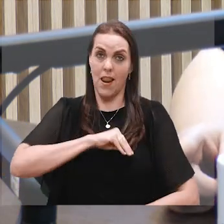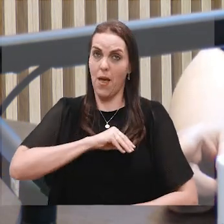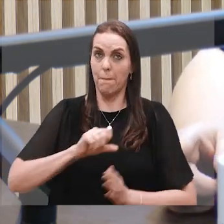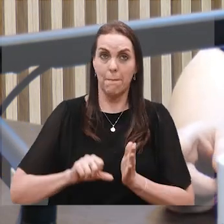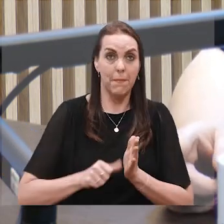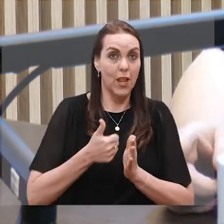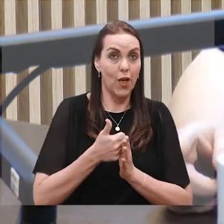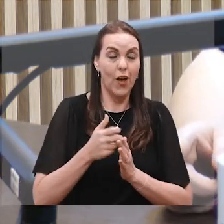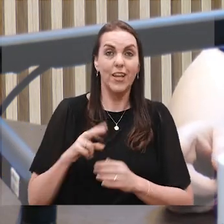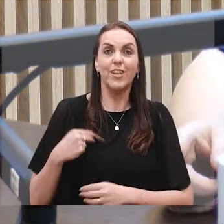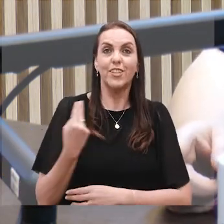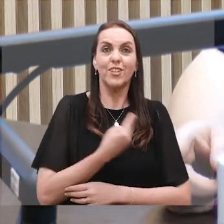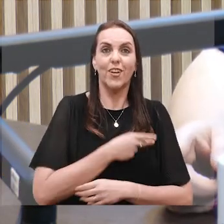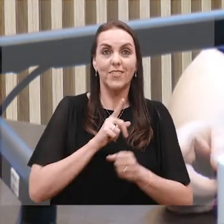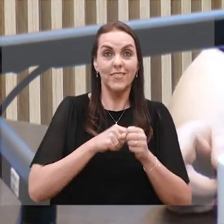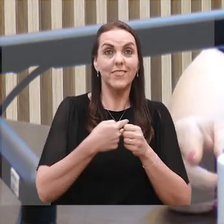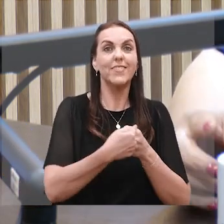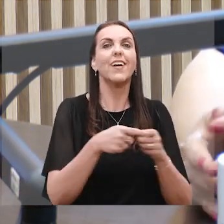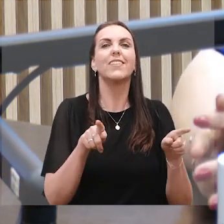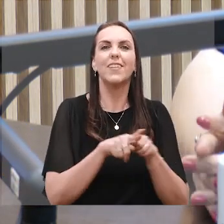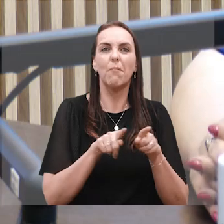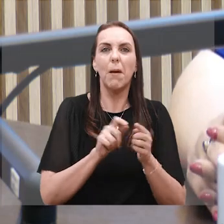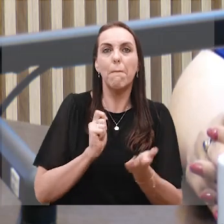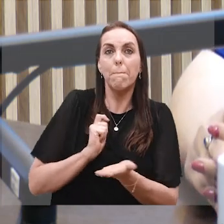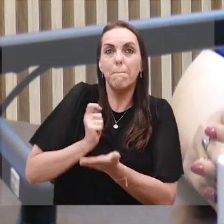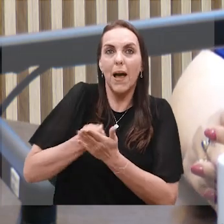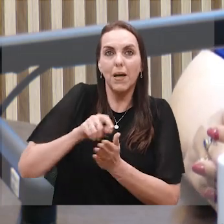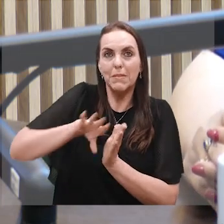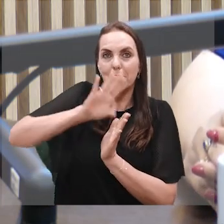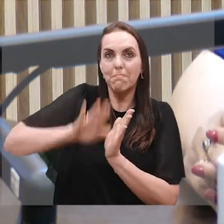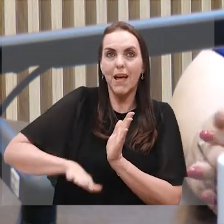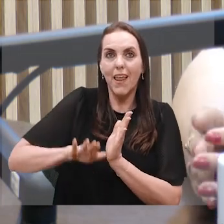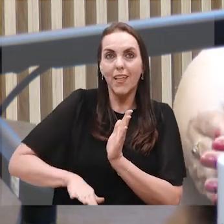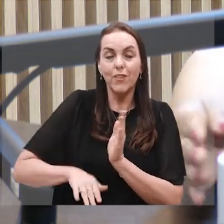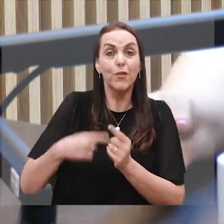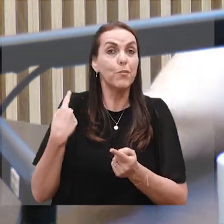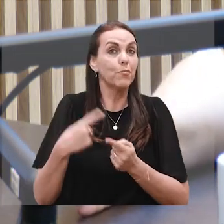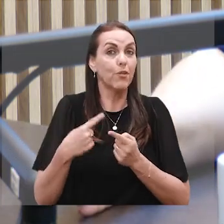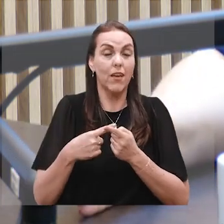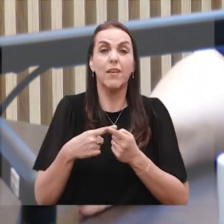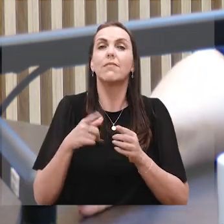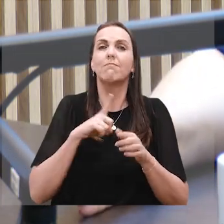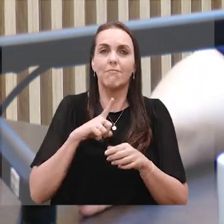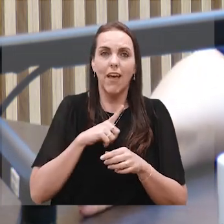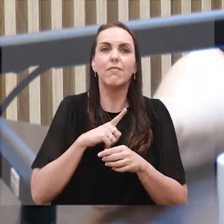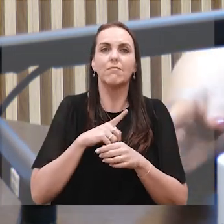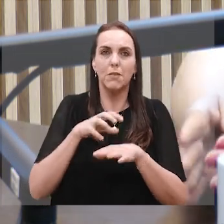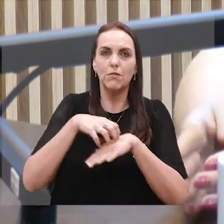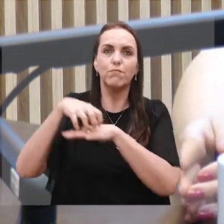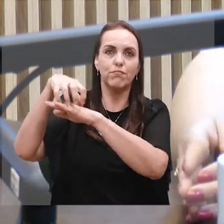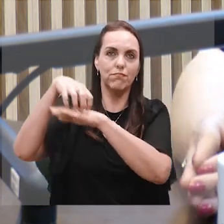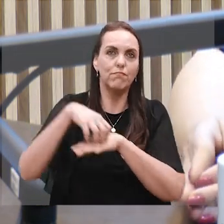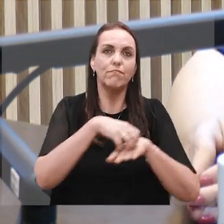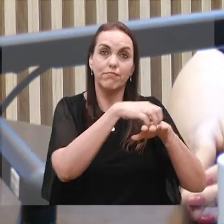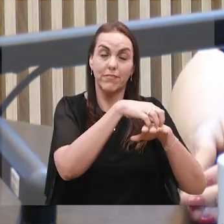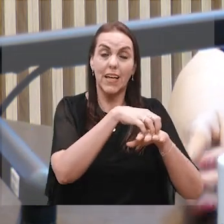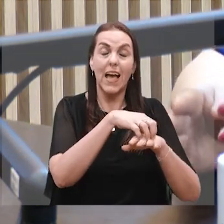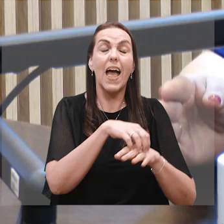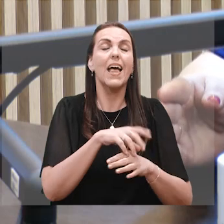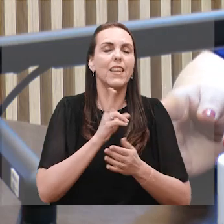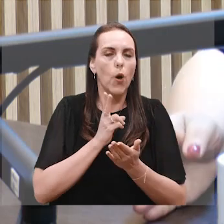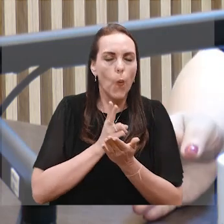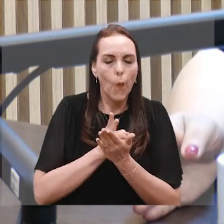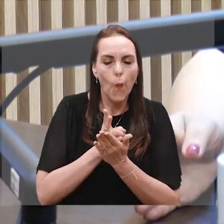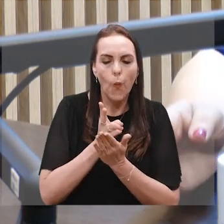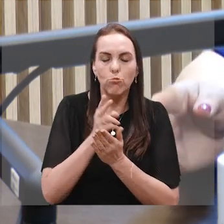ganhar mais. E nós, da cidade, também pagaremos mais barato os produtos, mesmo com os atravessadores. Então, o que a gente tem que fazer